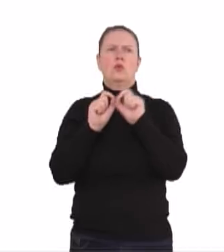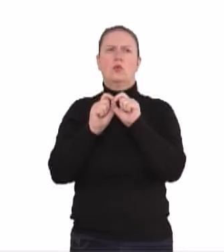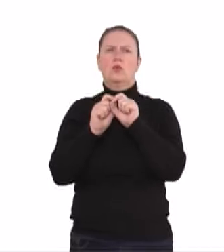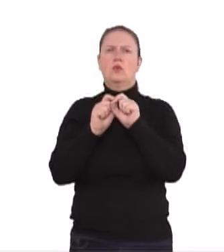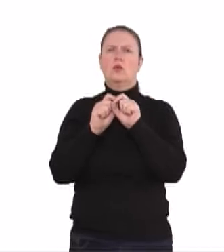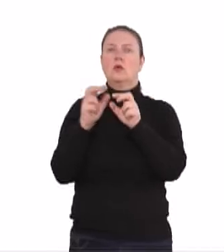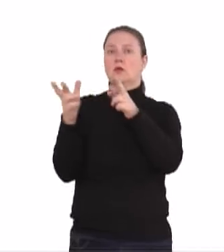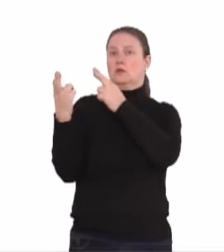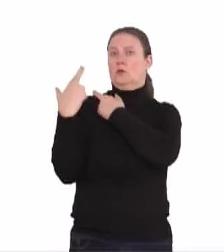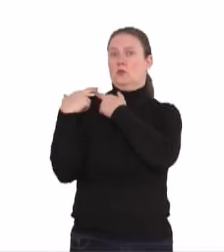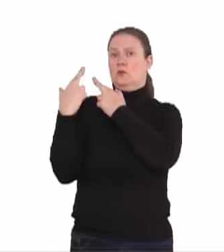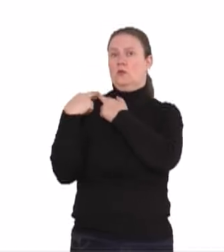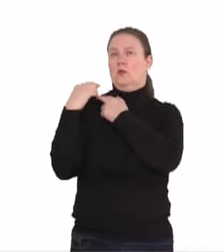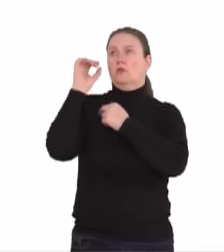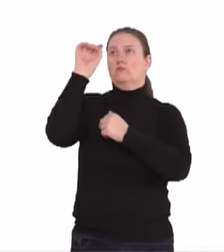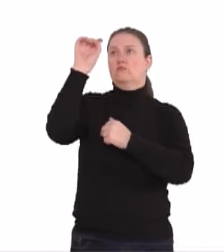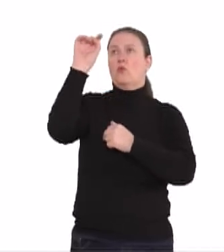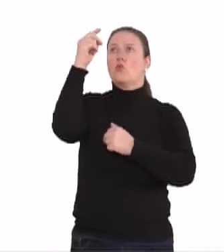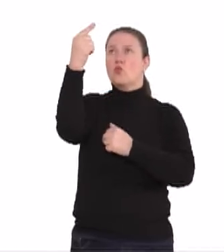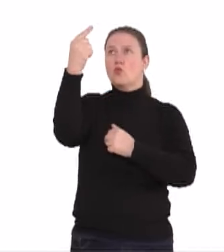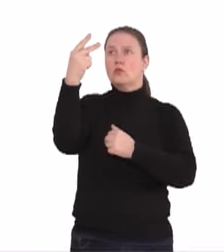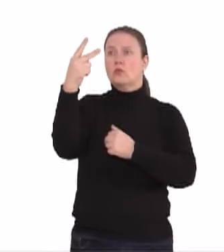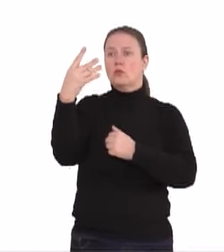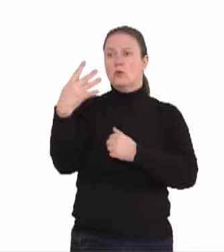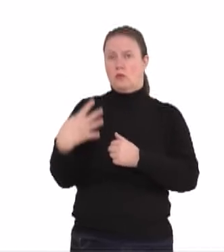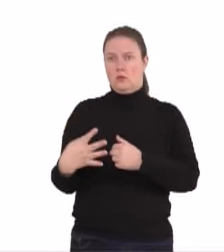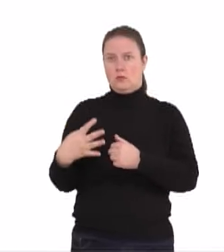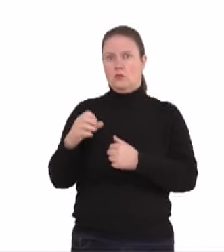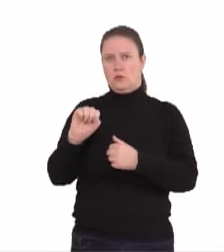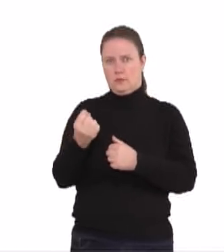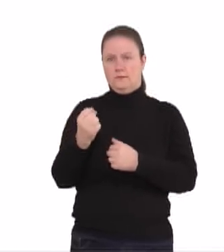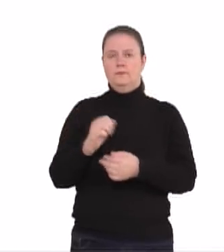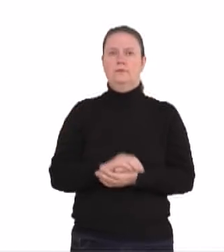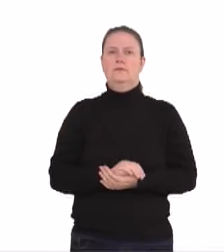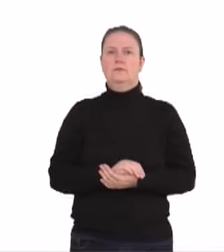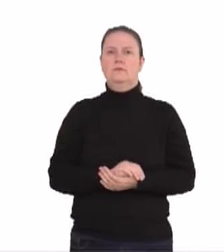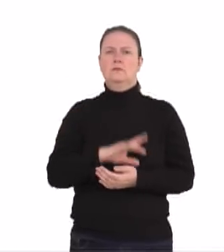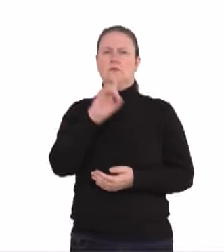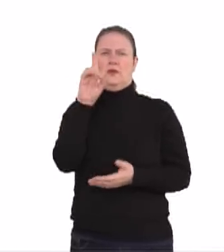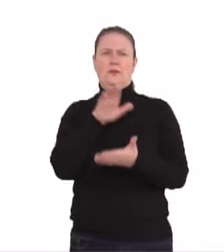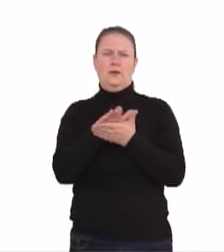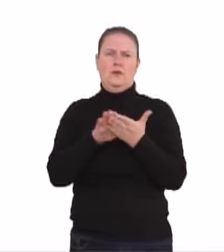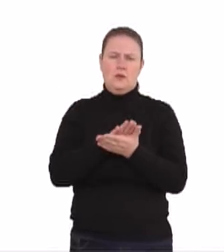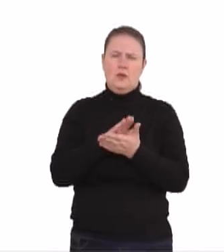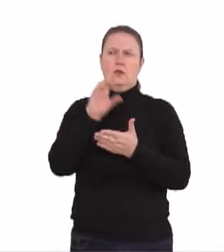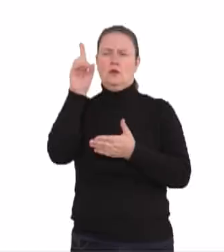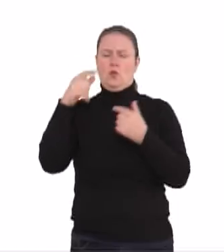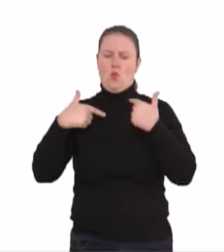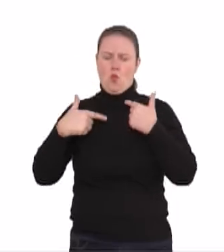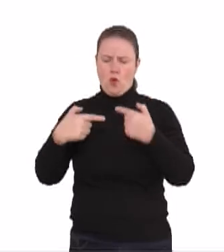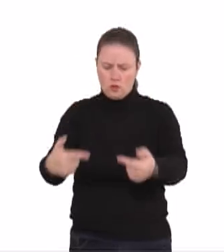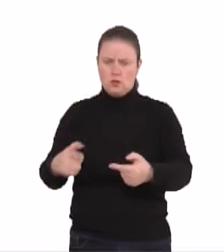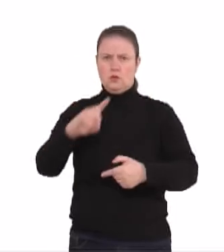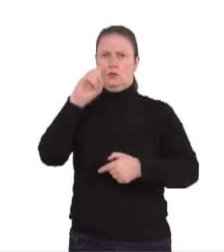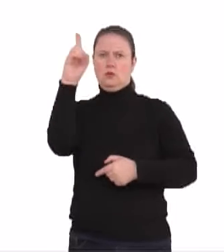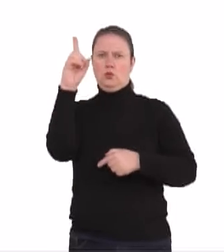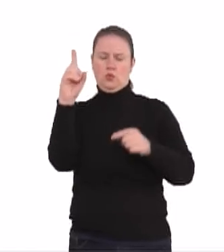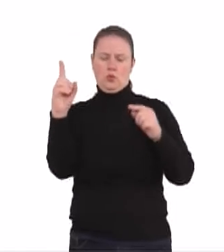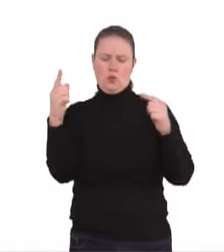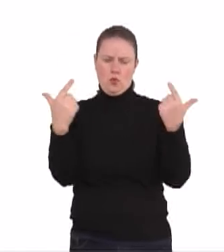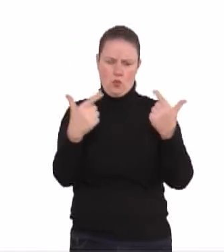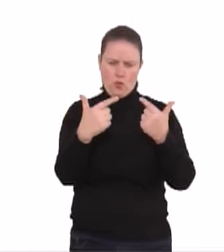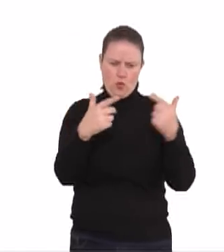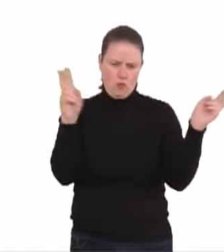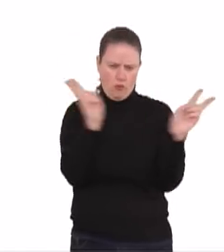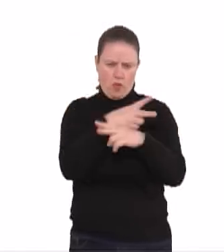a função que eles cumprem, de acordo com essa lenda indígena. Deus de nada, Deus da guerra, Deus dos ventos, Deus das águas,